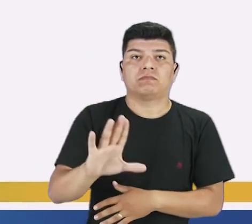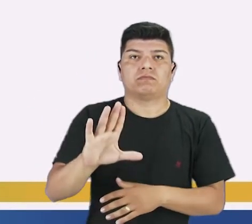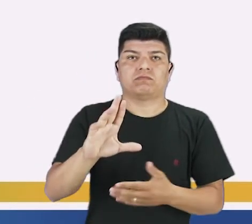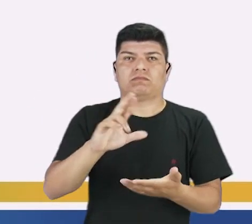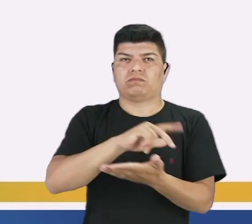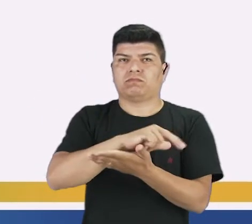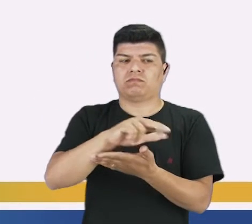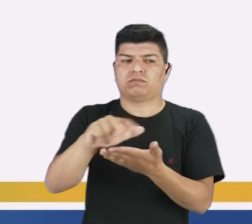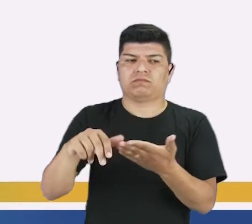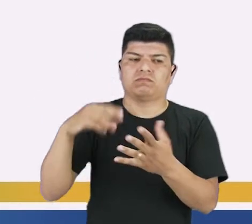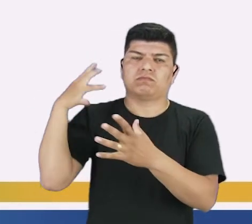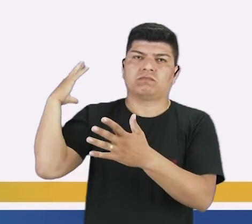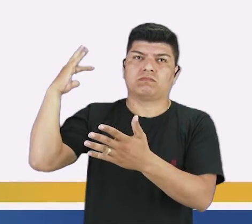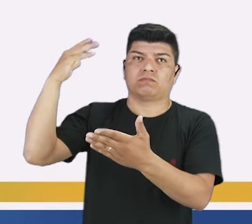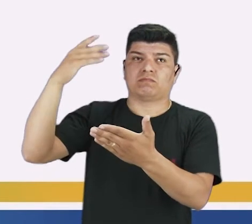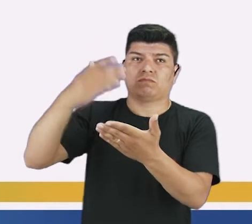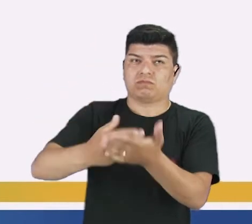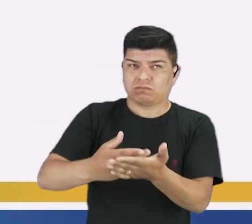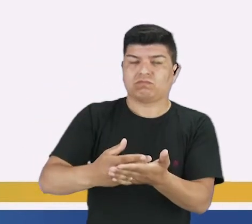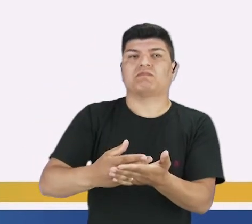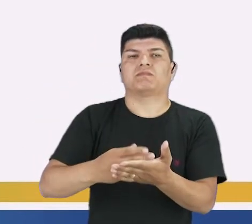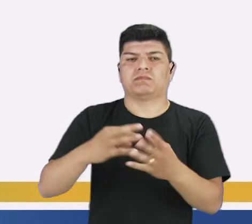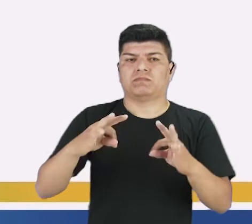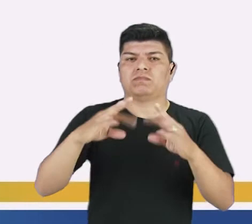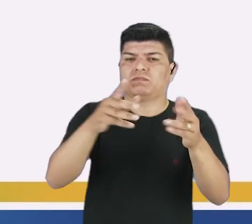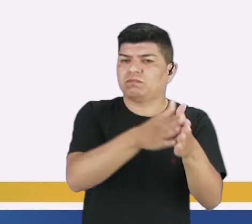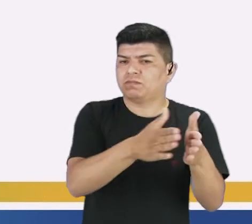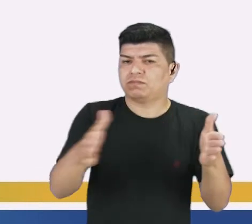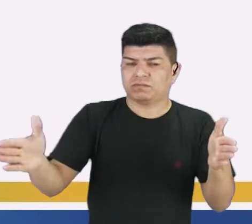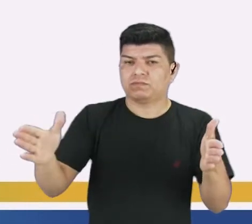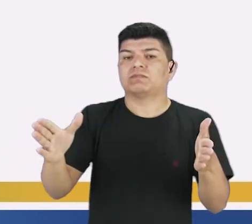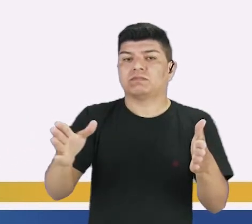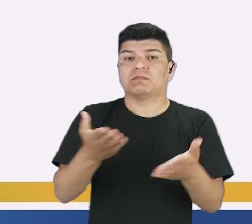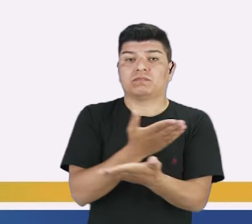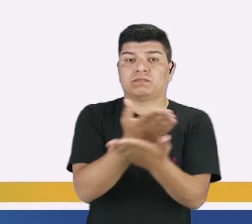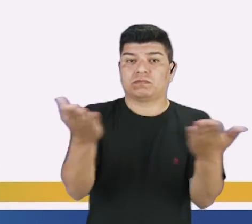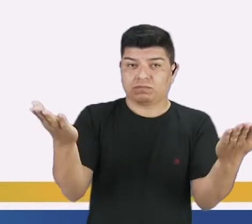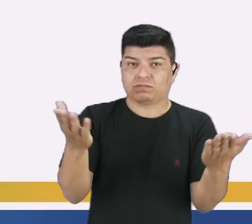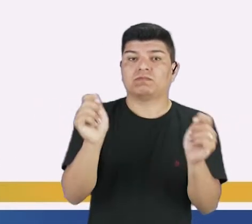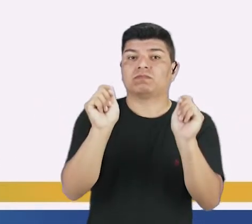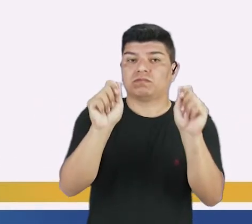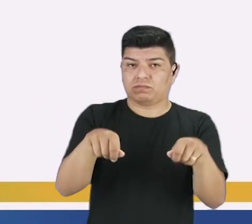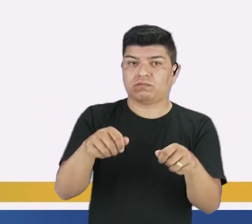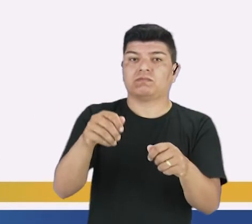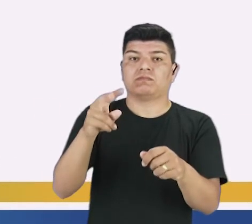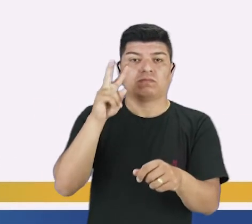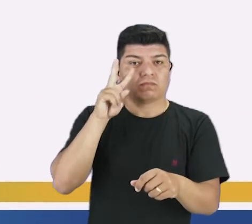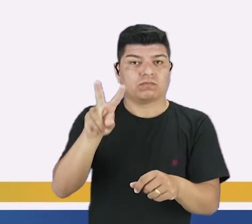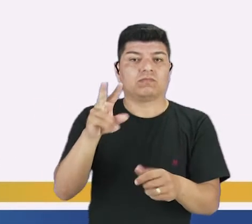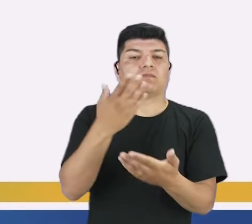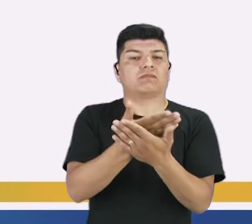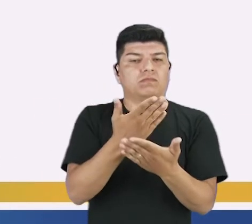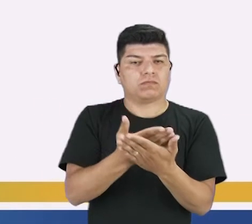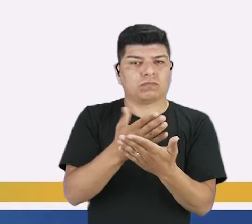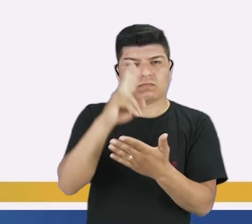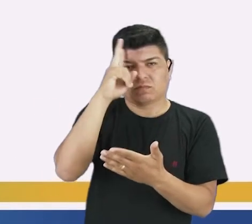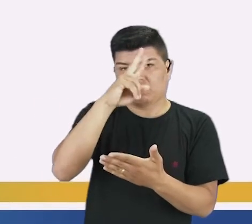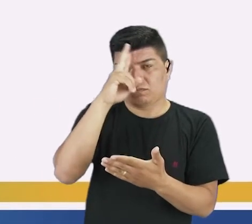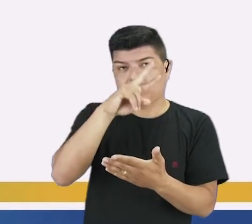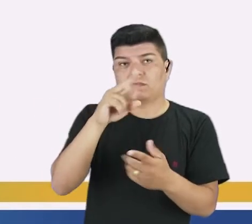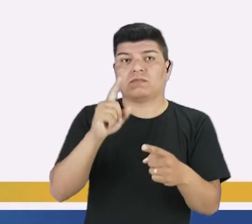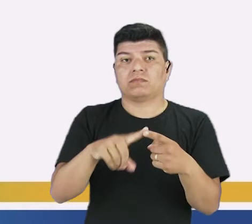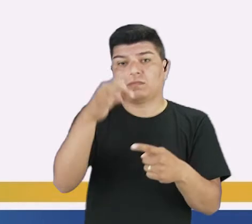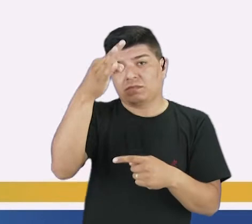historicismo, pelo medievalismo, entre tantas outras características que você é capaz de rever, estudar e relembrar,